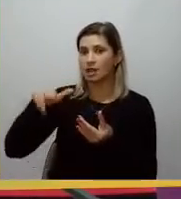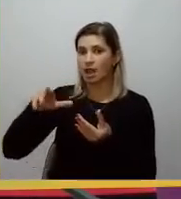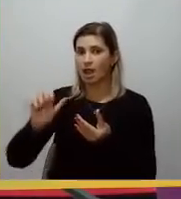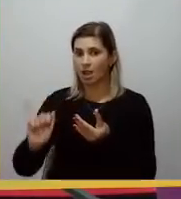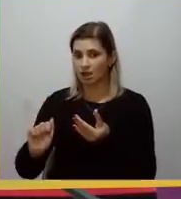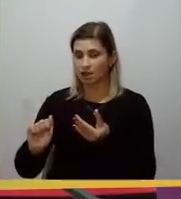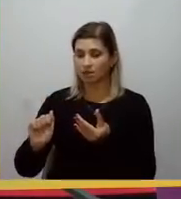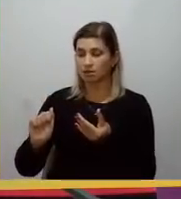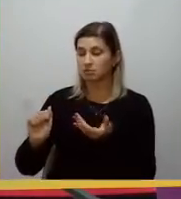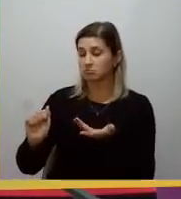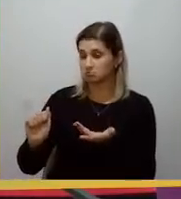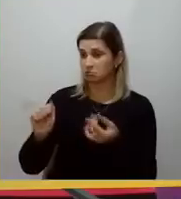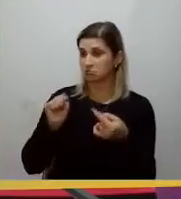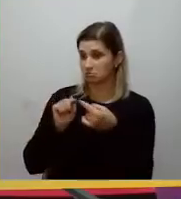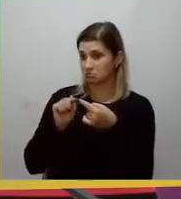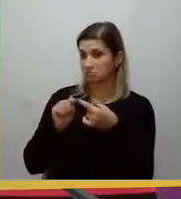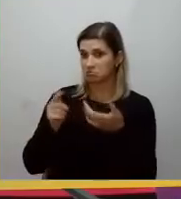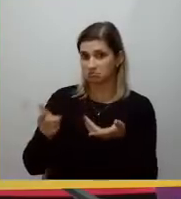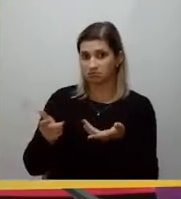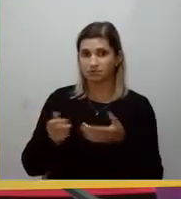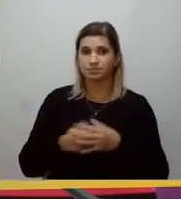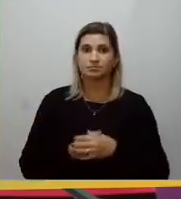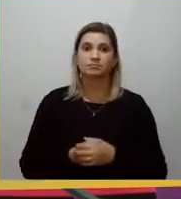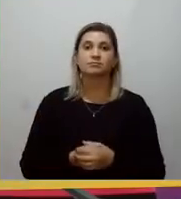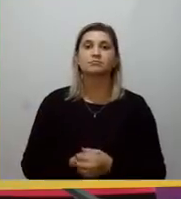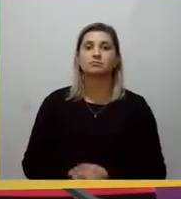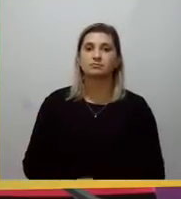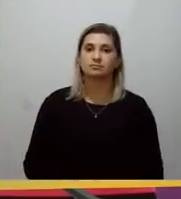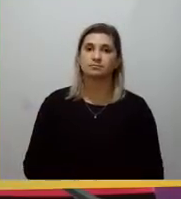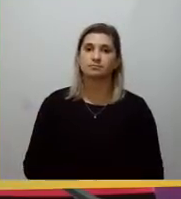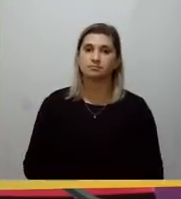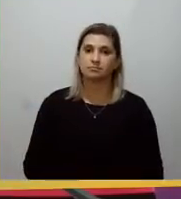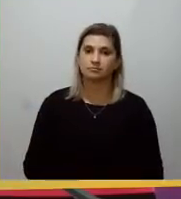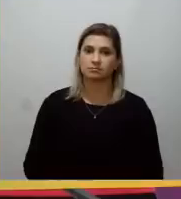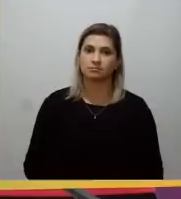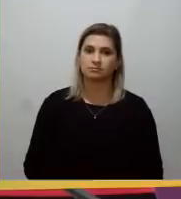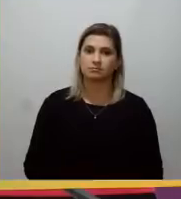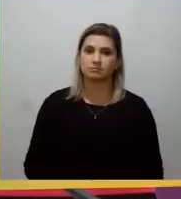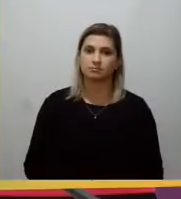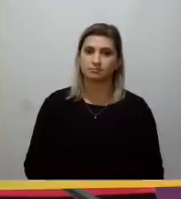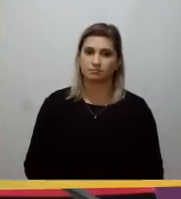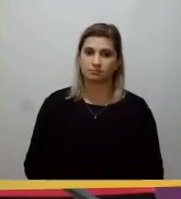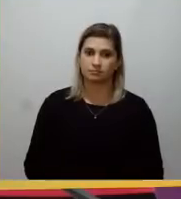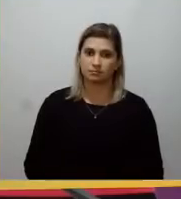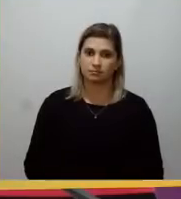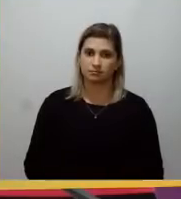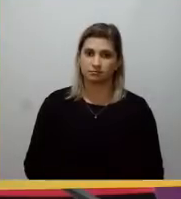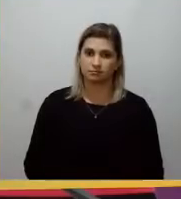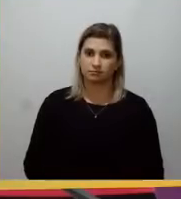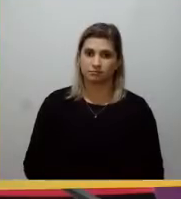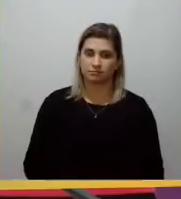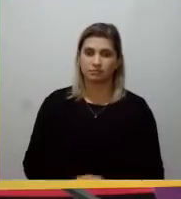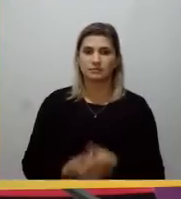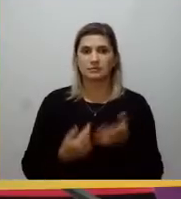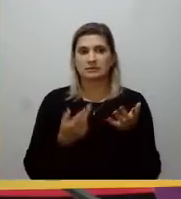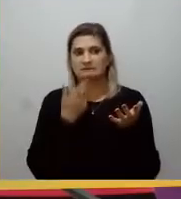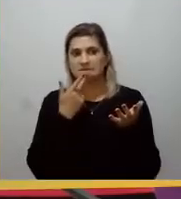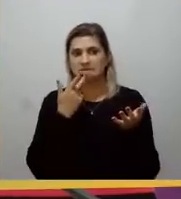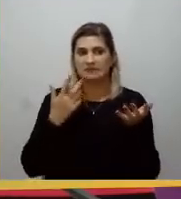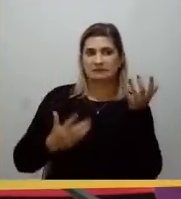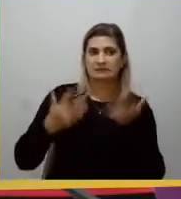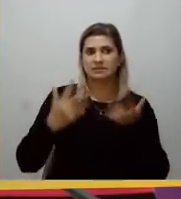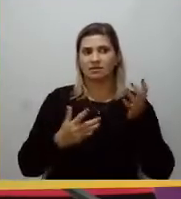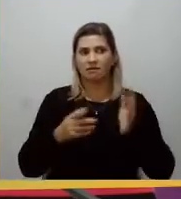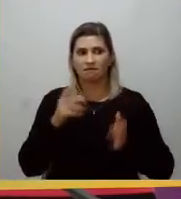Então, dando continuidade às minhas perguntas... Se a Serrana tem a ver com a CPI, gostaria de fazer minhas sentido. Perguntas, né? Agora então, a senhora não fale verdades, vereadora. Eu gostaria